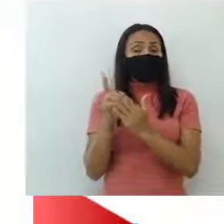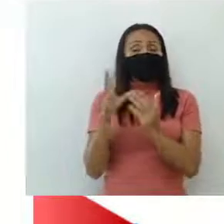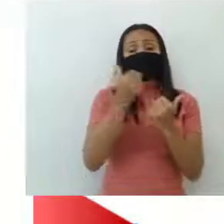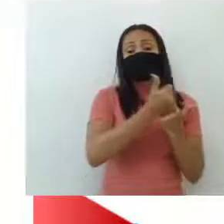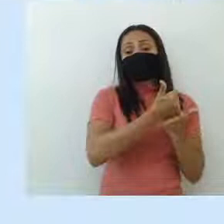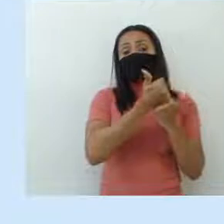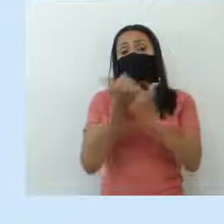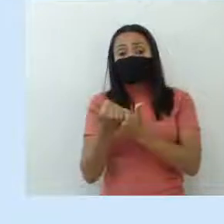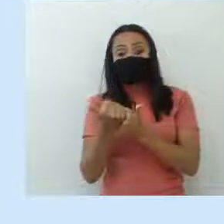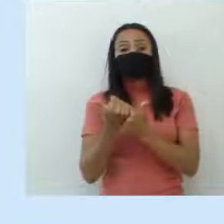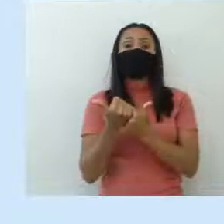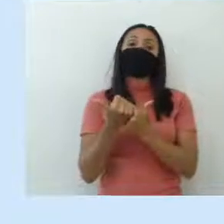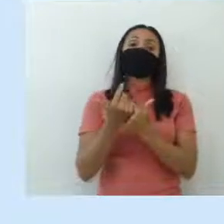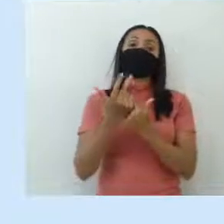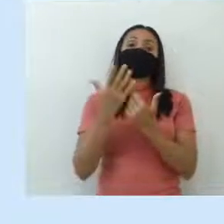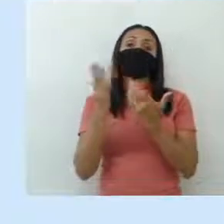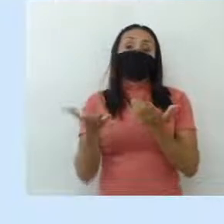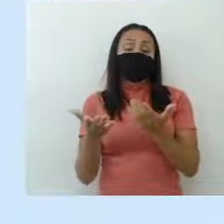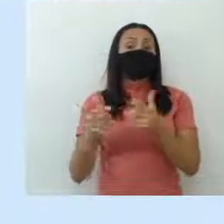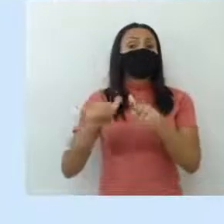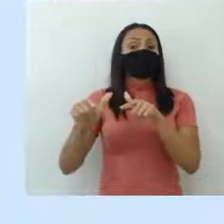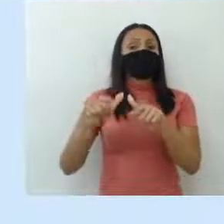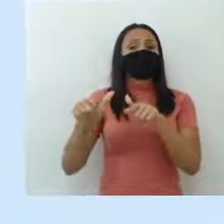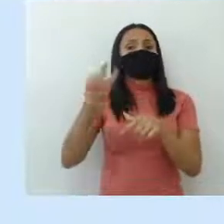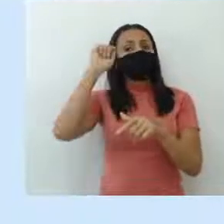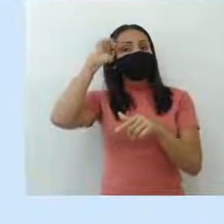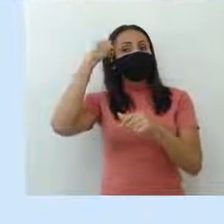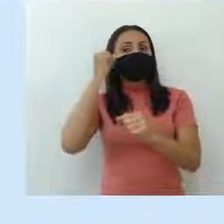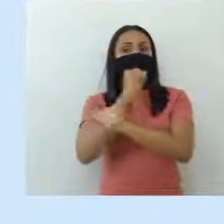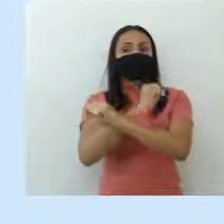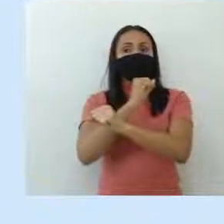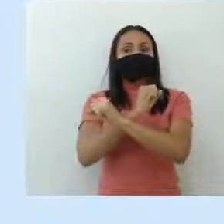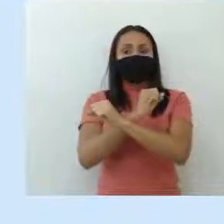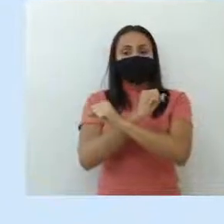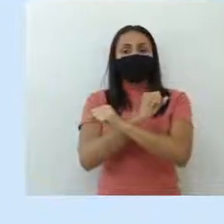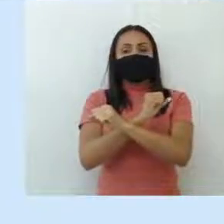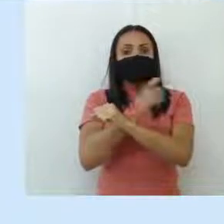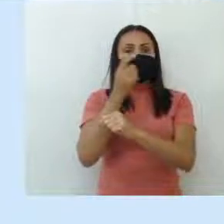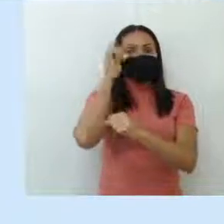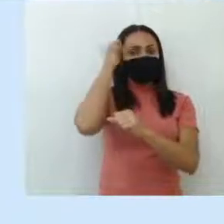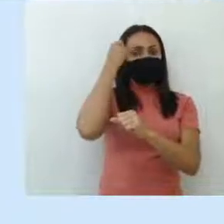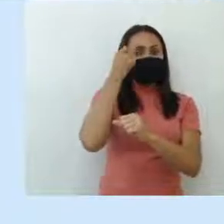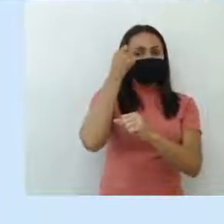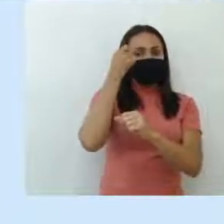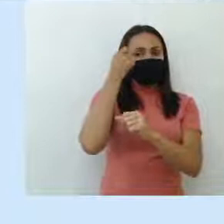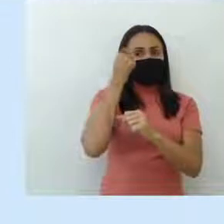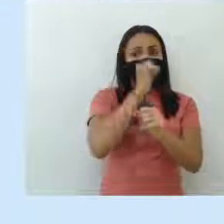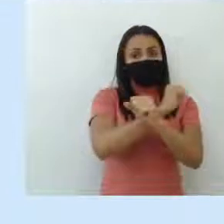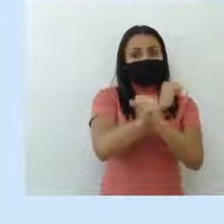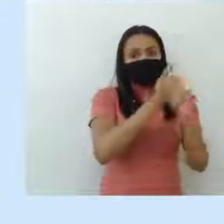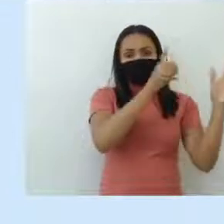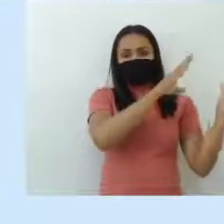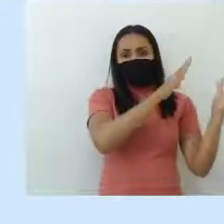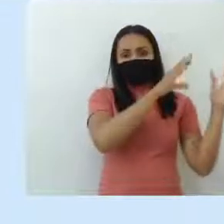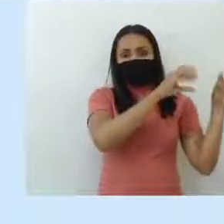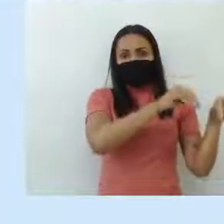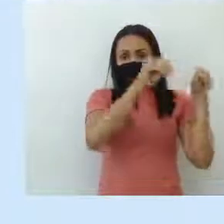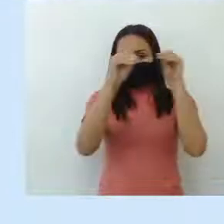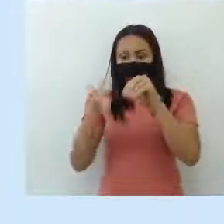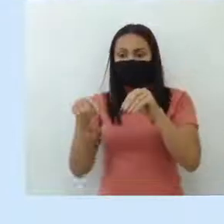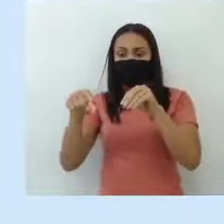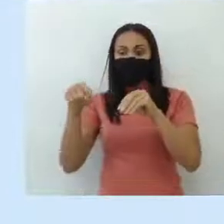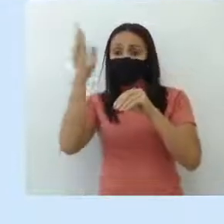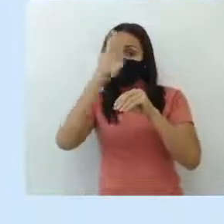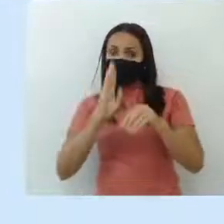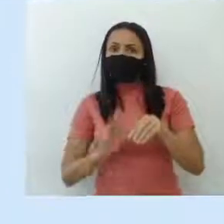quem? Pela mão de obra do escravo trazido da África, né? Então, a mão de obra indígena foi